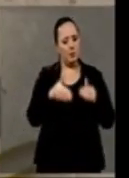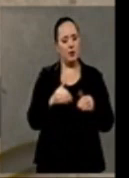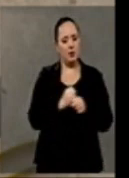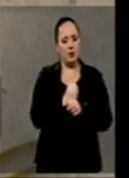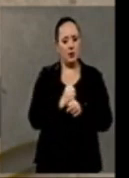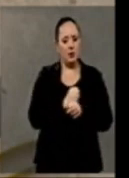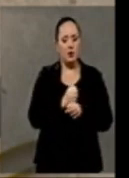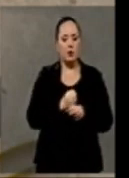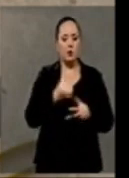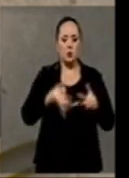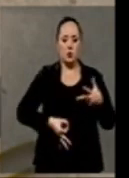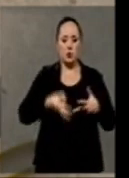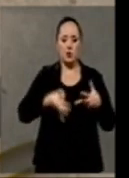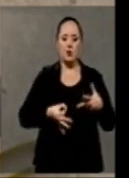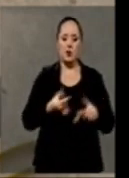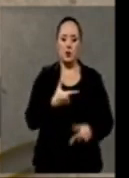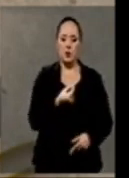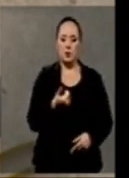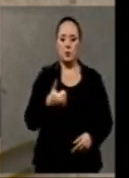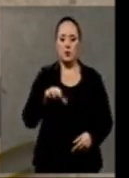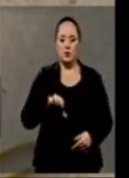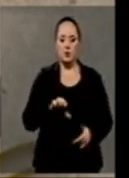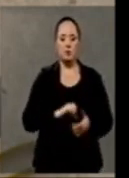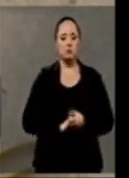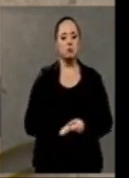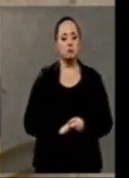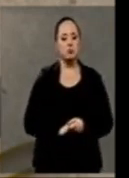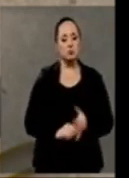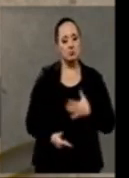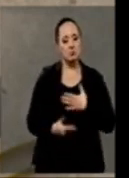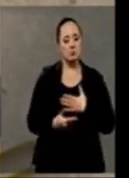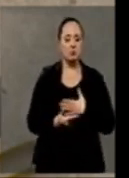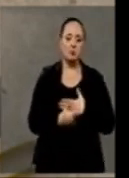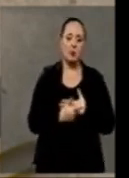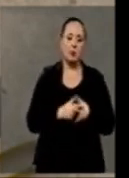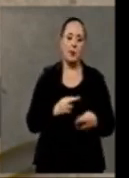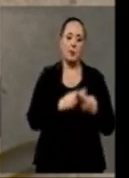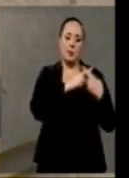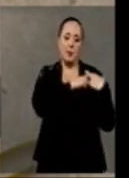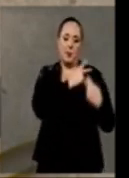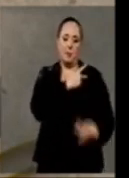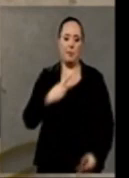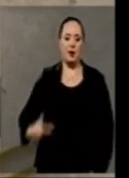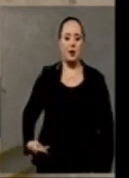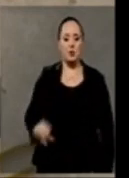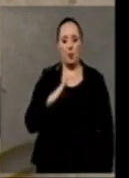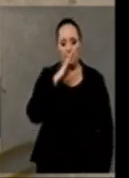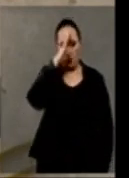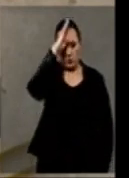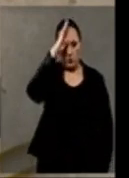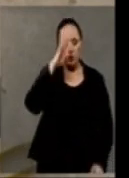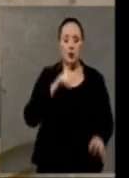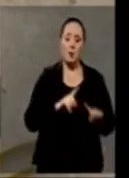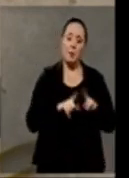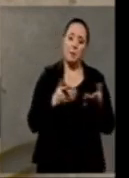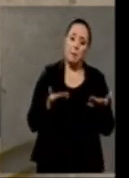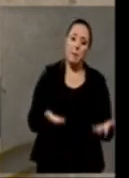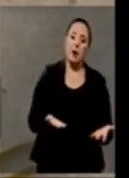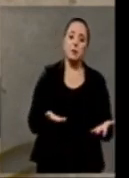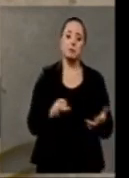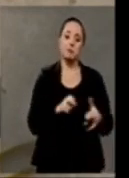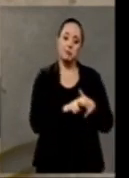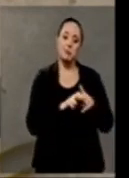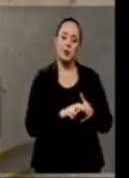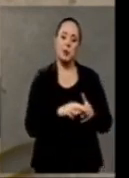judiciário e 2019 missão reservado ao nosso presidente jair bolsonaro mas que por se encontrar